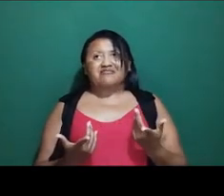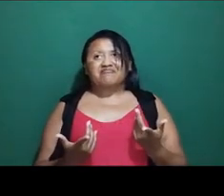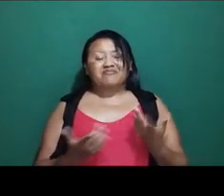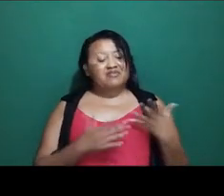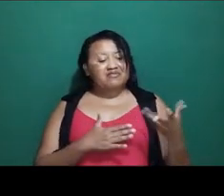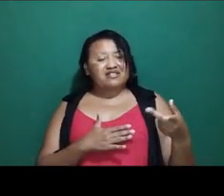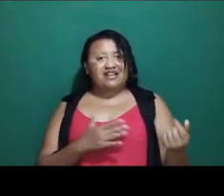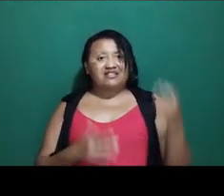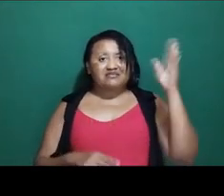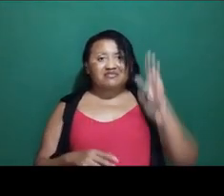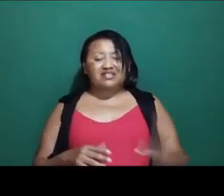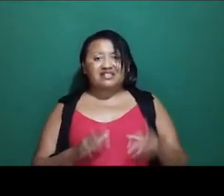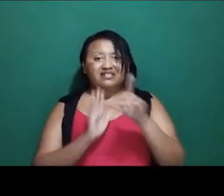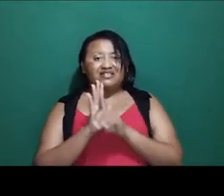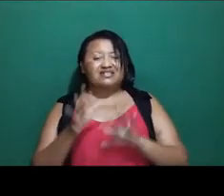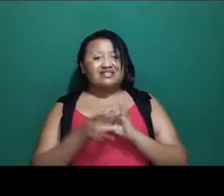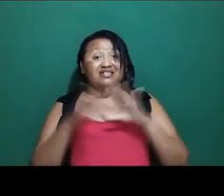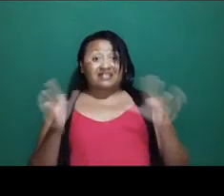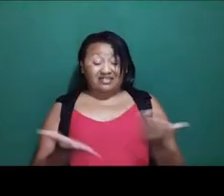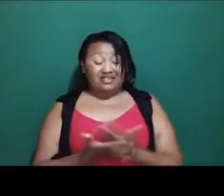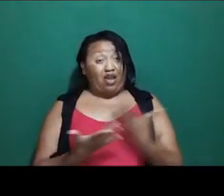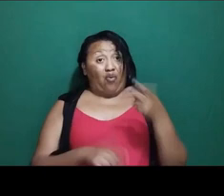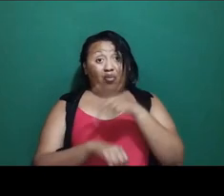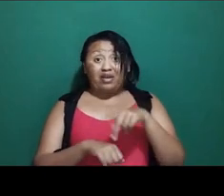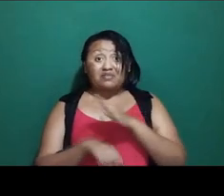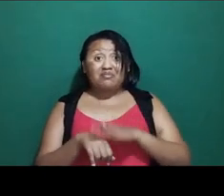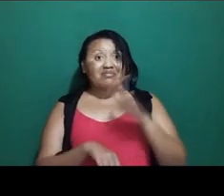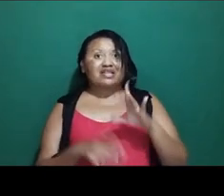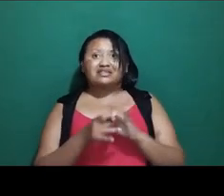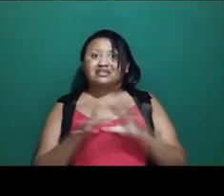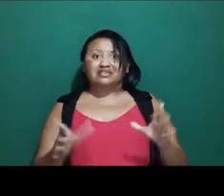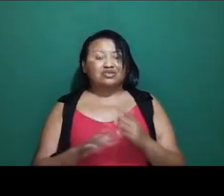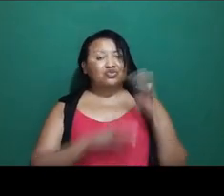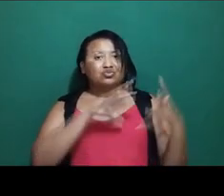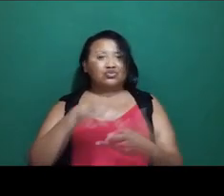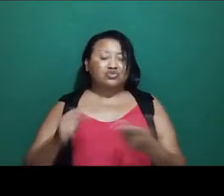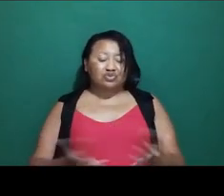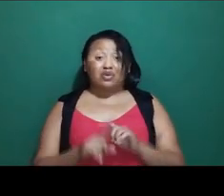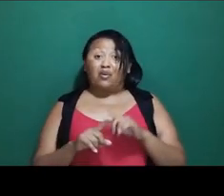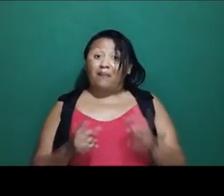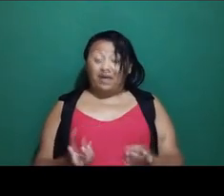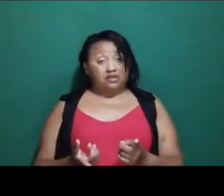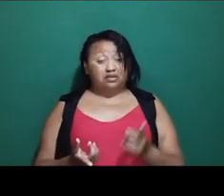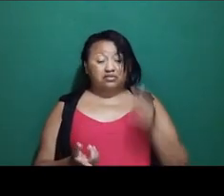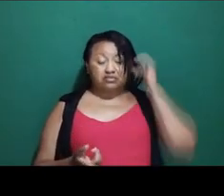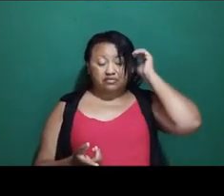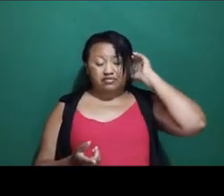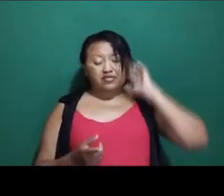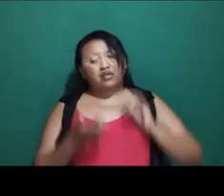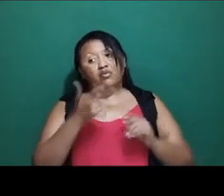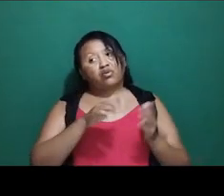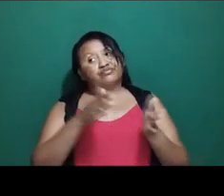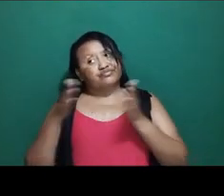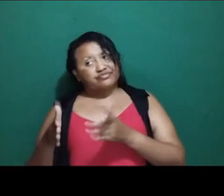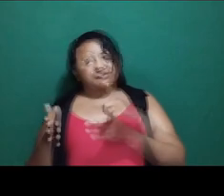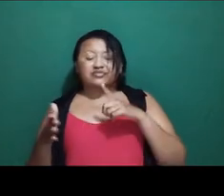o Brasil é um dos países mais Democráticos do mundo né mas que por outro